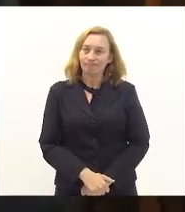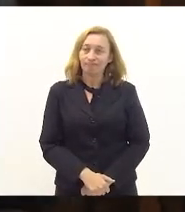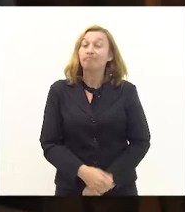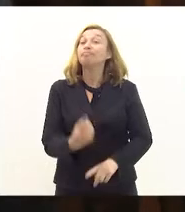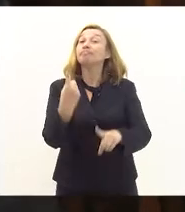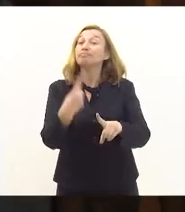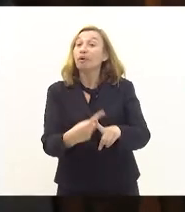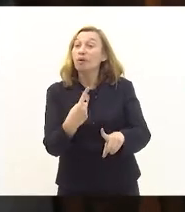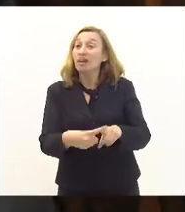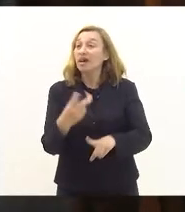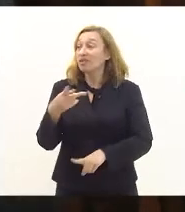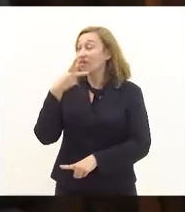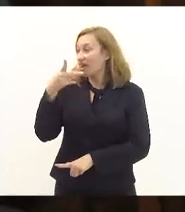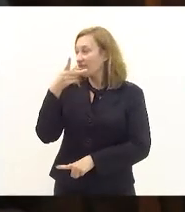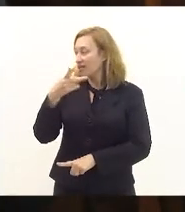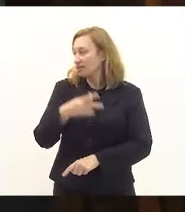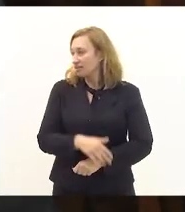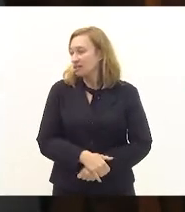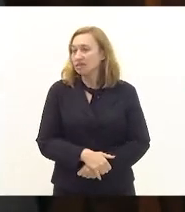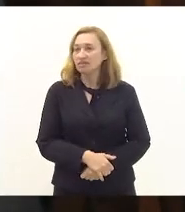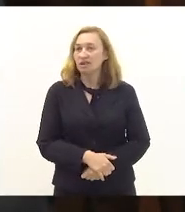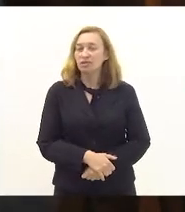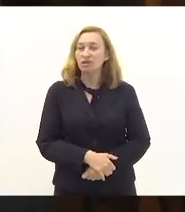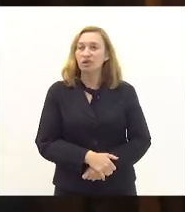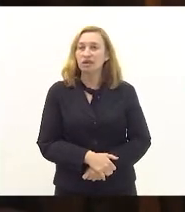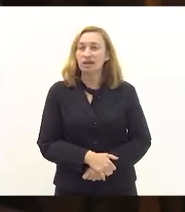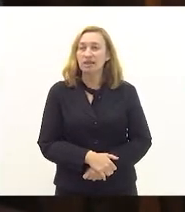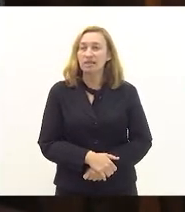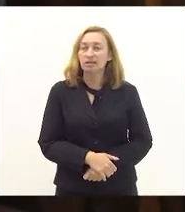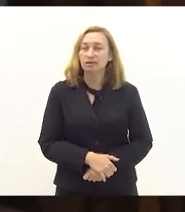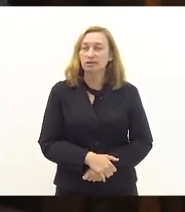Porque ele dizia, não adianta